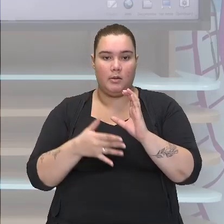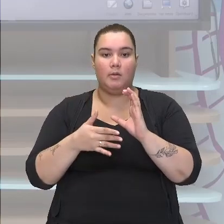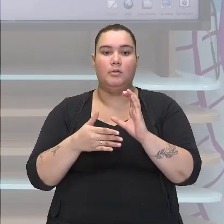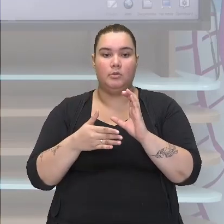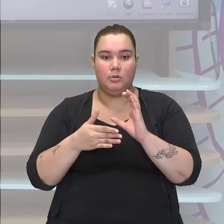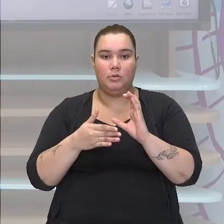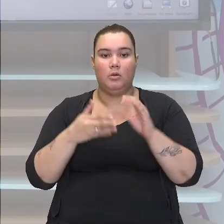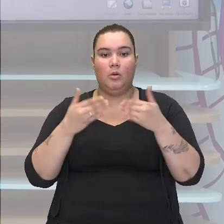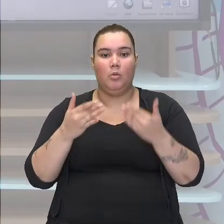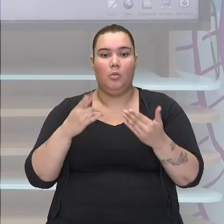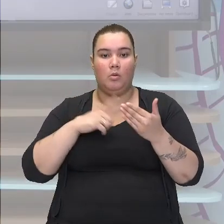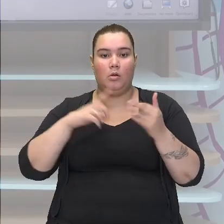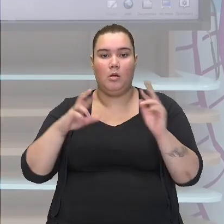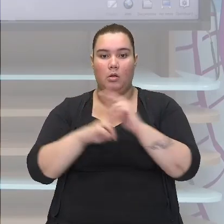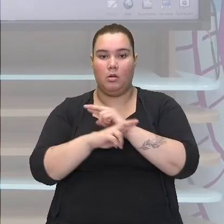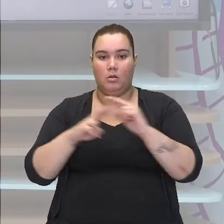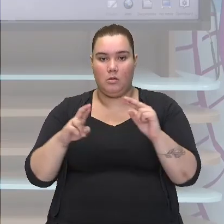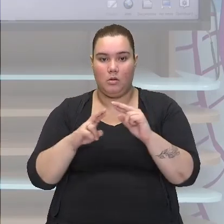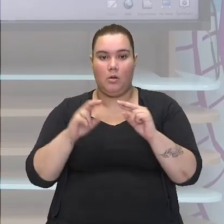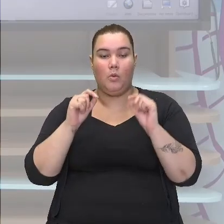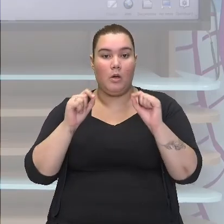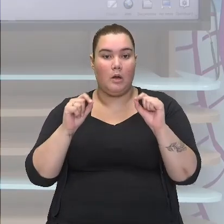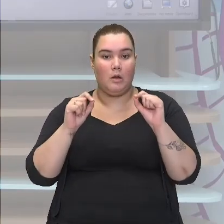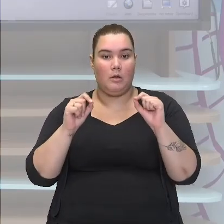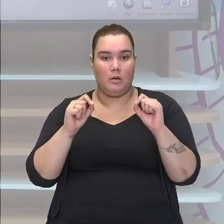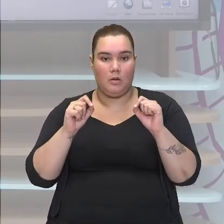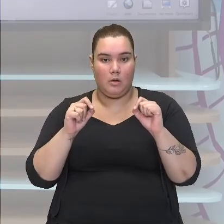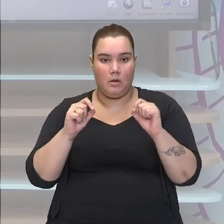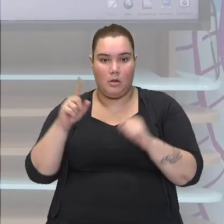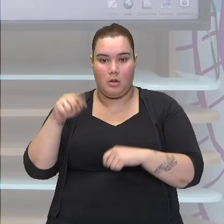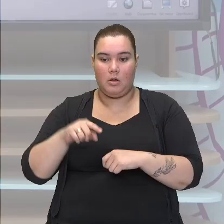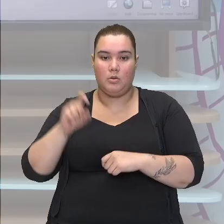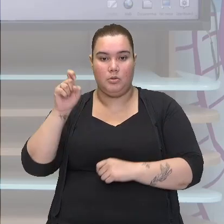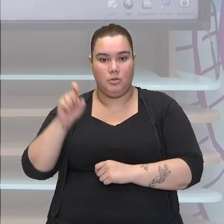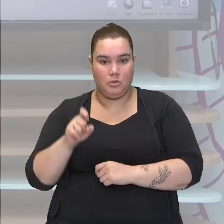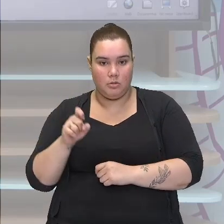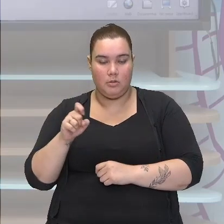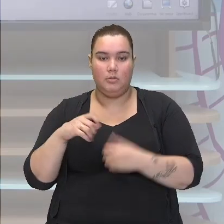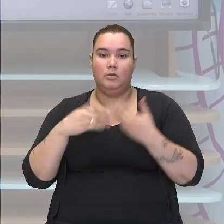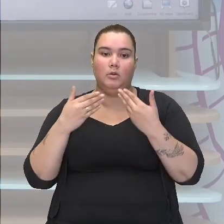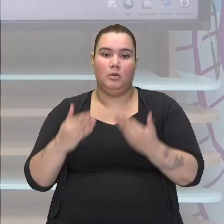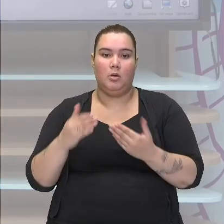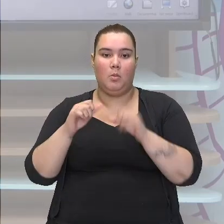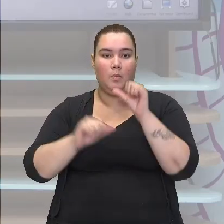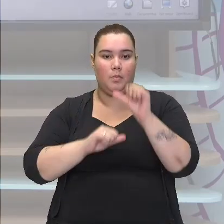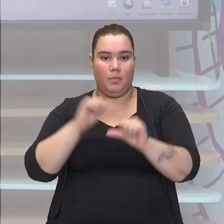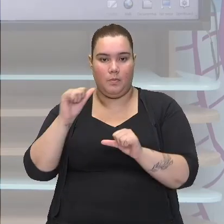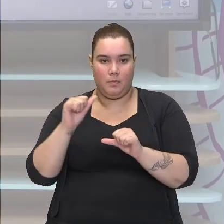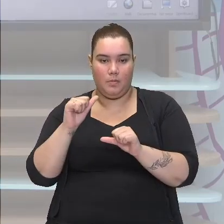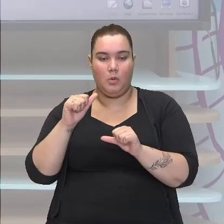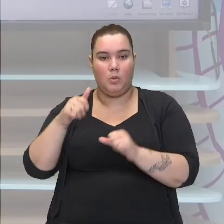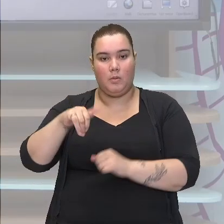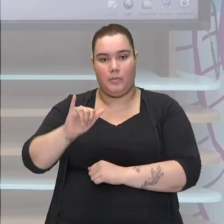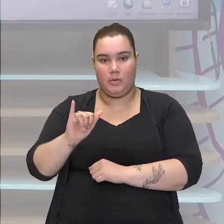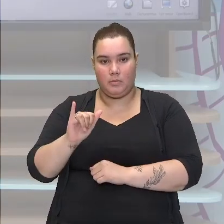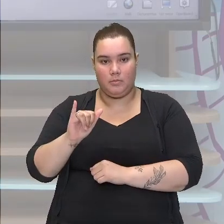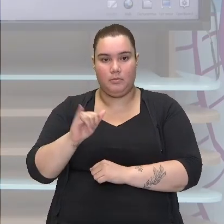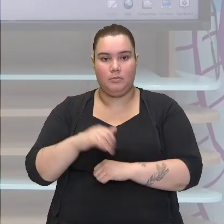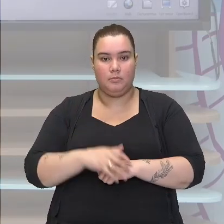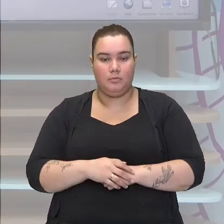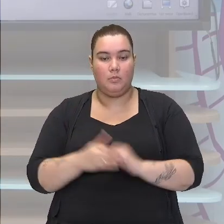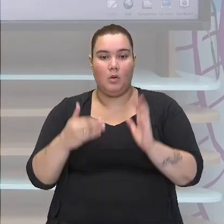invertidas. Invertida em relação a quem? Não foi em relação a X, então vai mudar o de Y. E